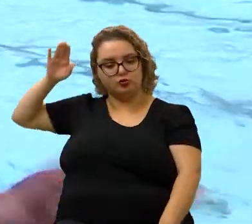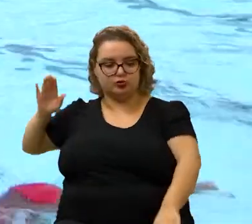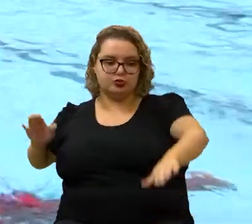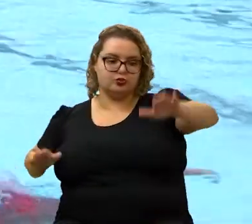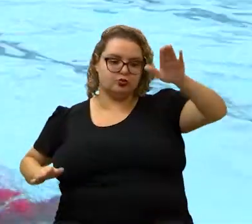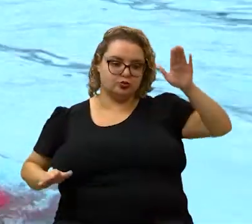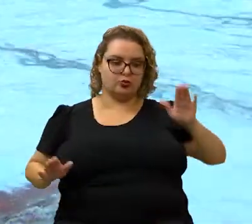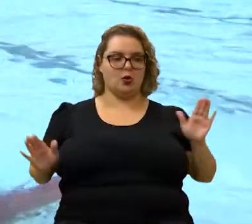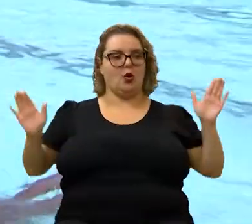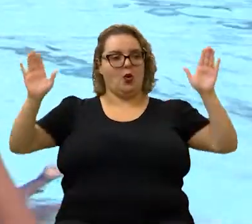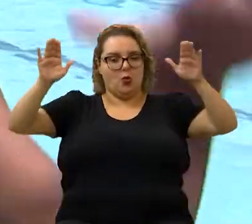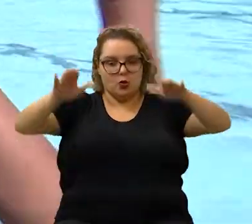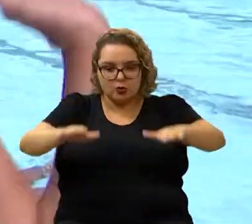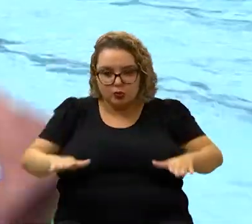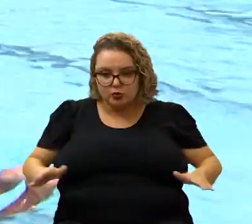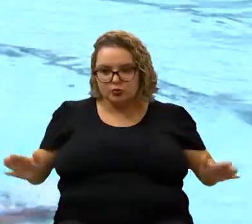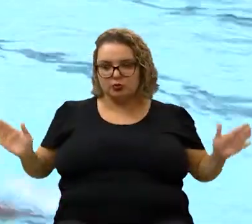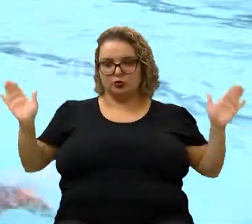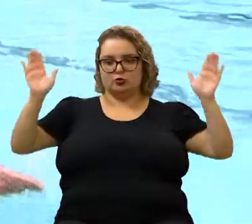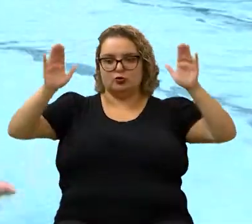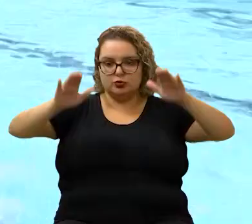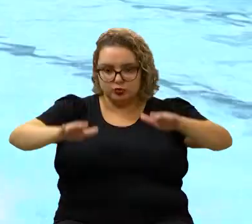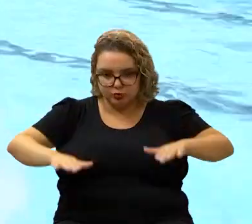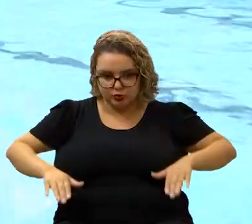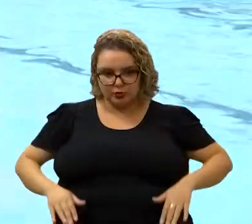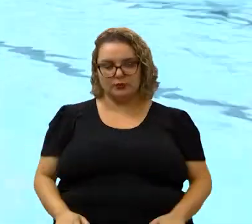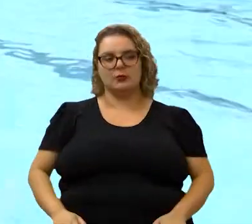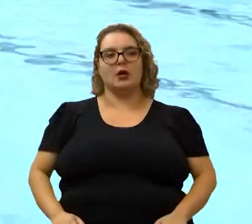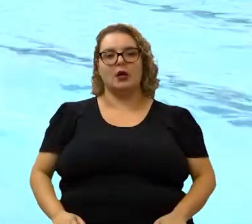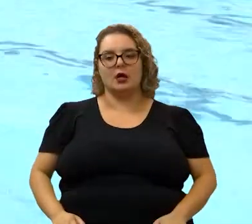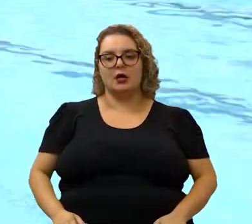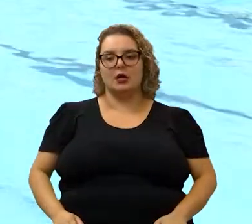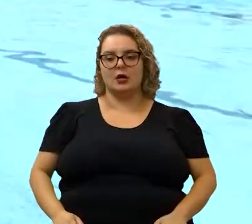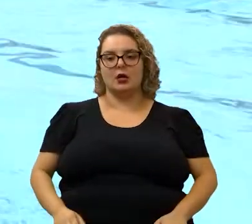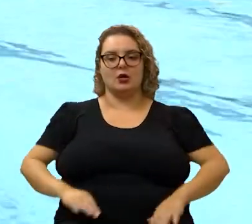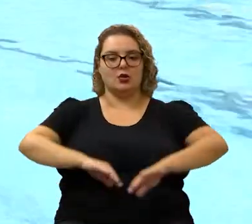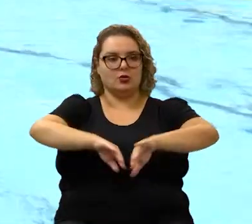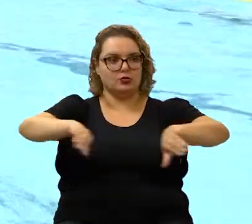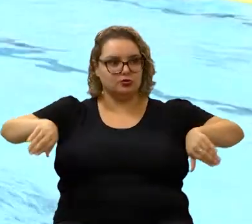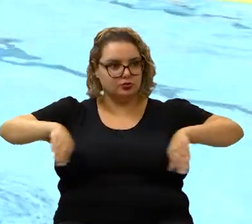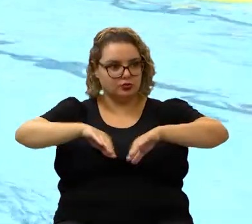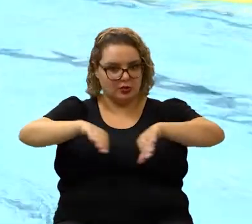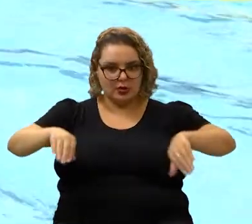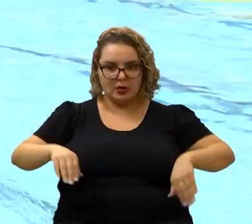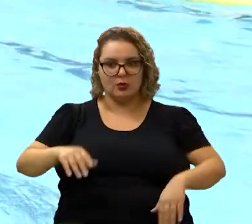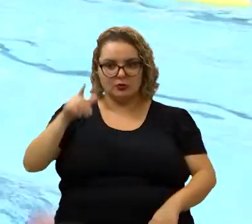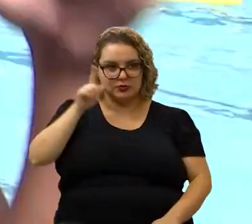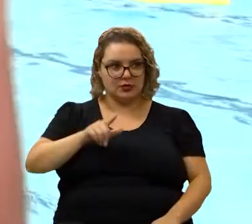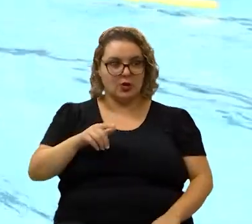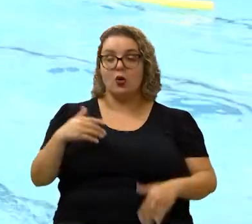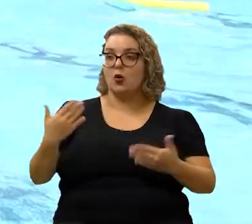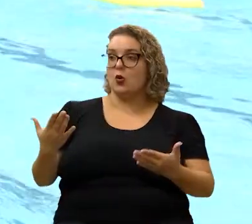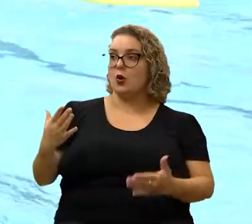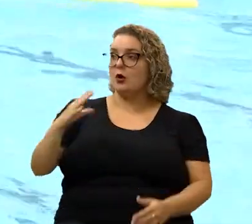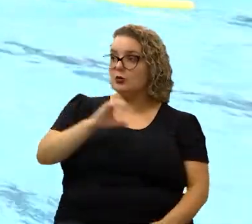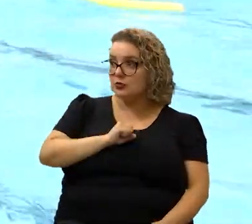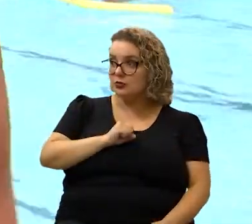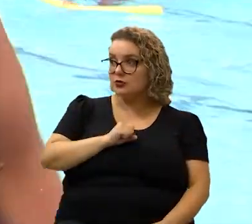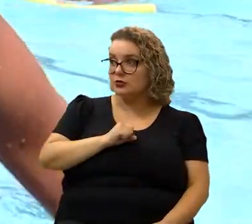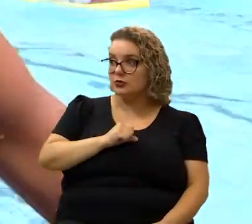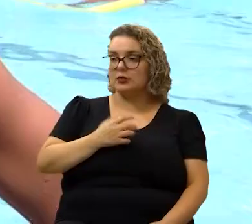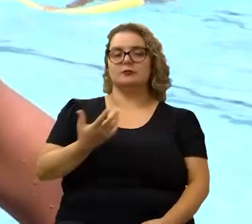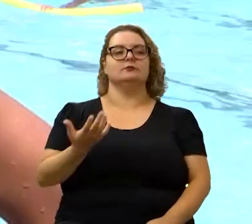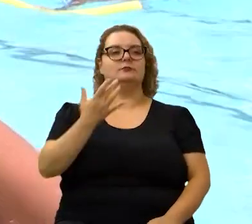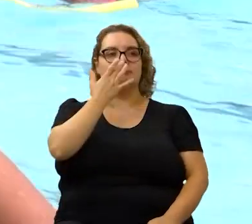assim. Costas é aquele que vai de costas. O peito é aqui, ó. E a borboleta é aqui. Deu pra pegar?